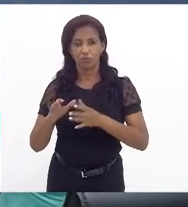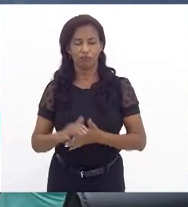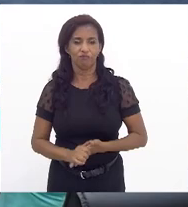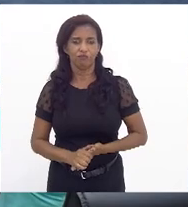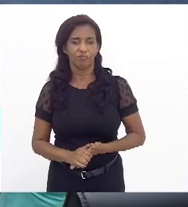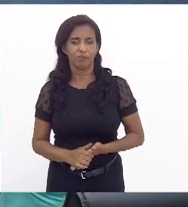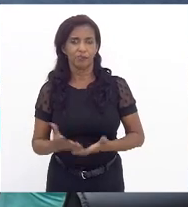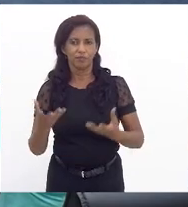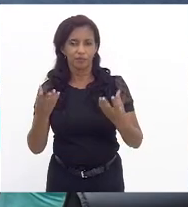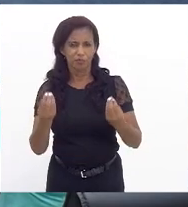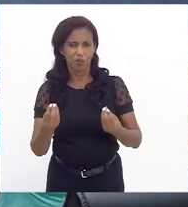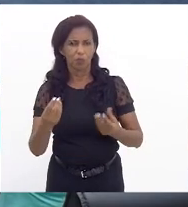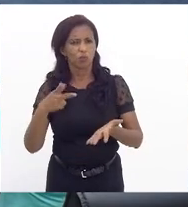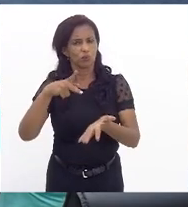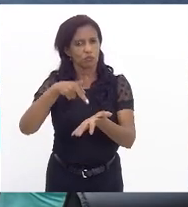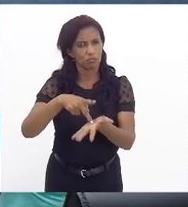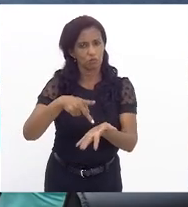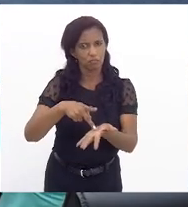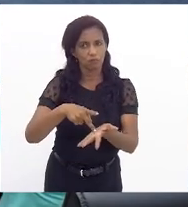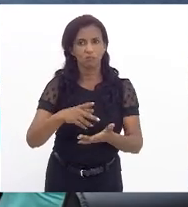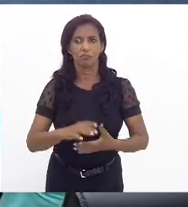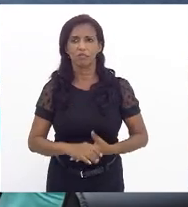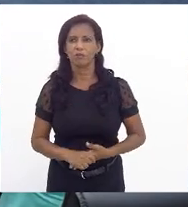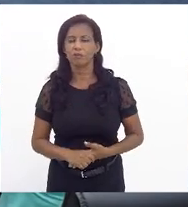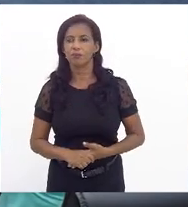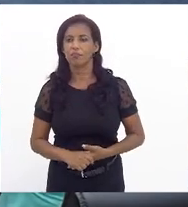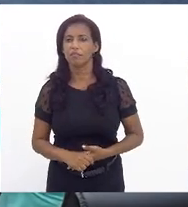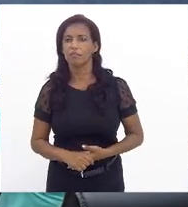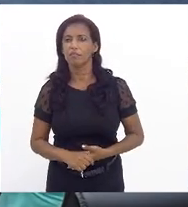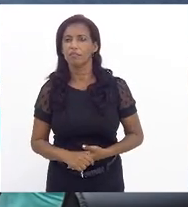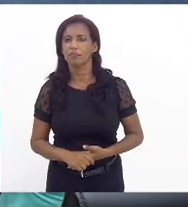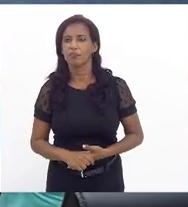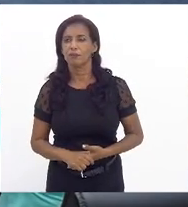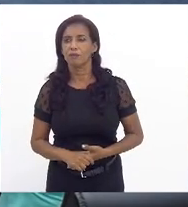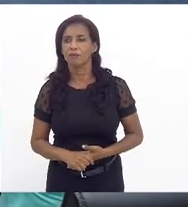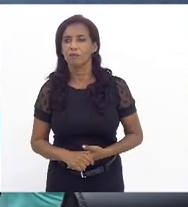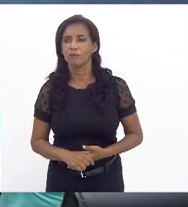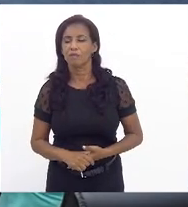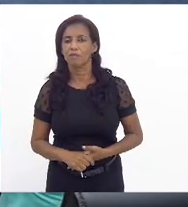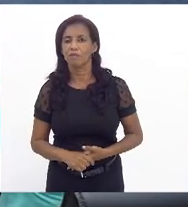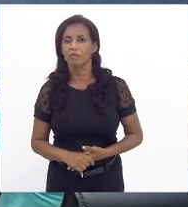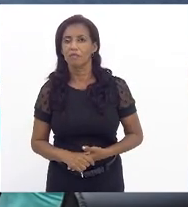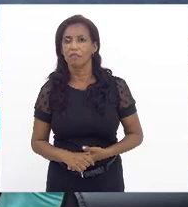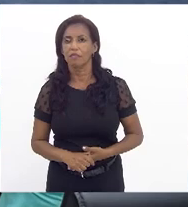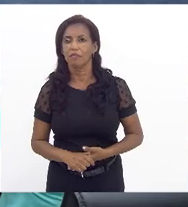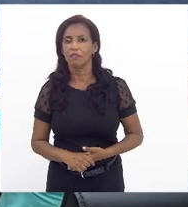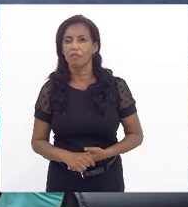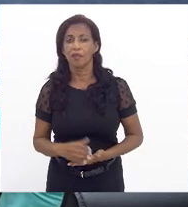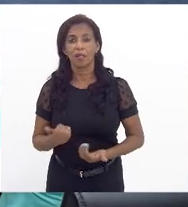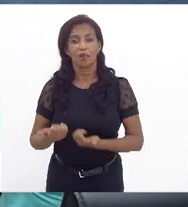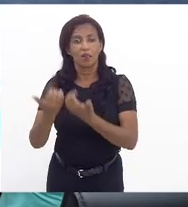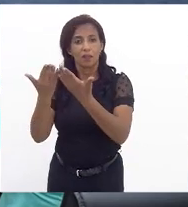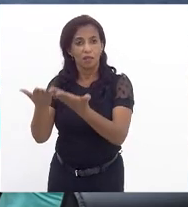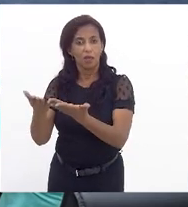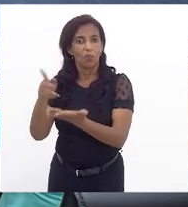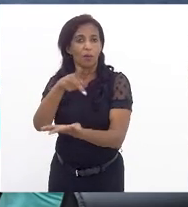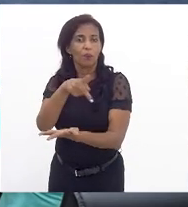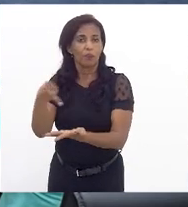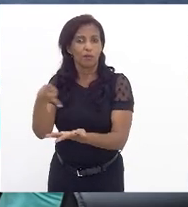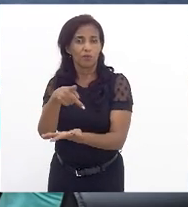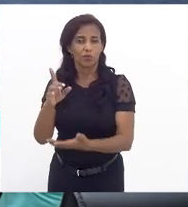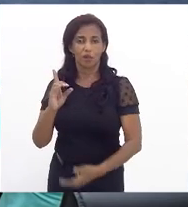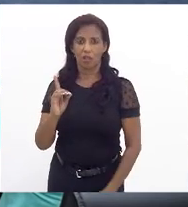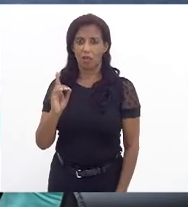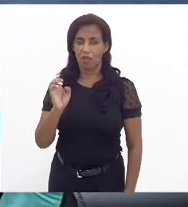muito sincera e correta, creditou à professora Denise Lobato, do